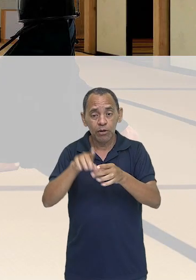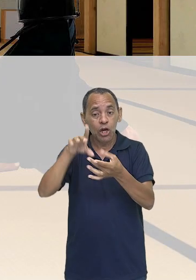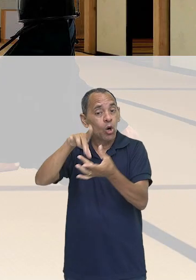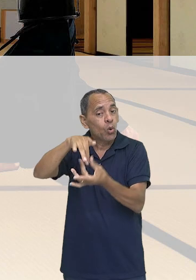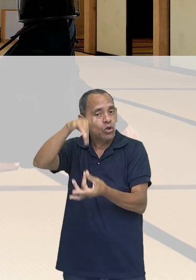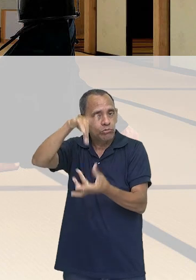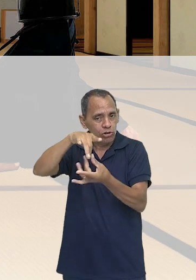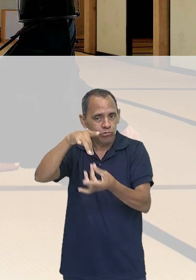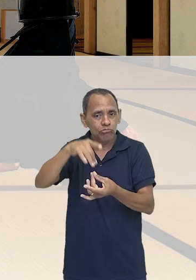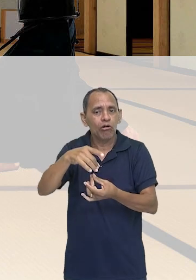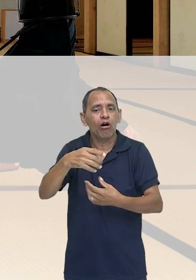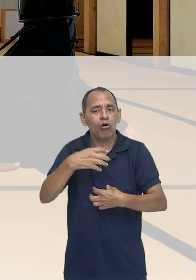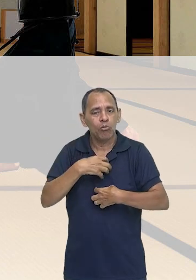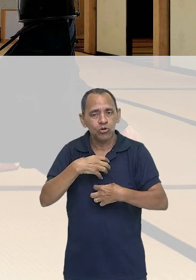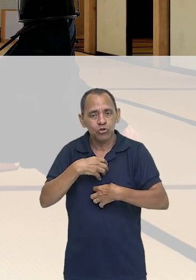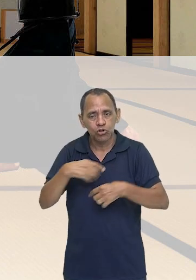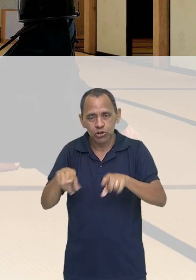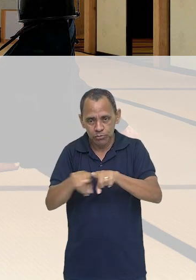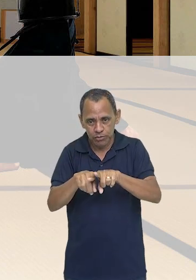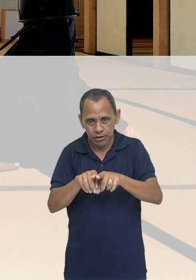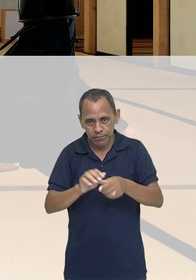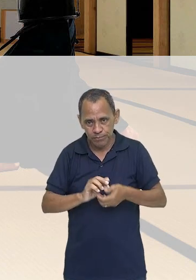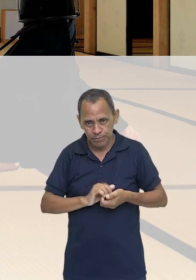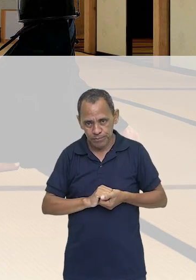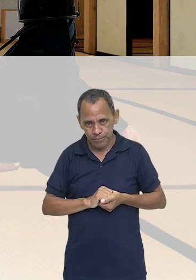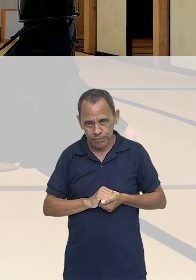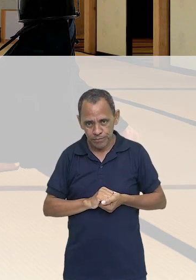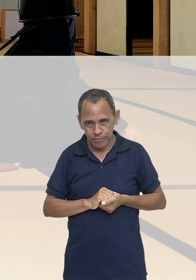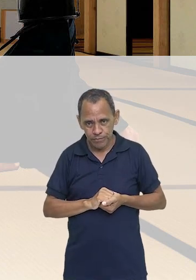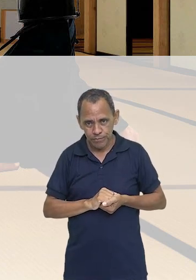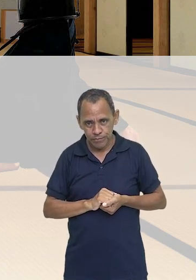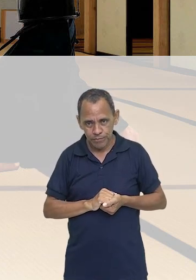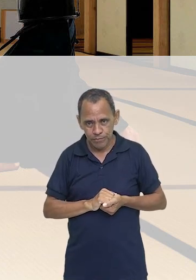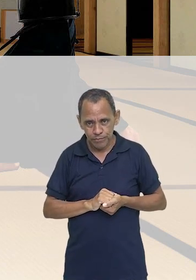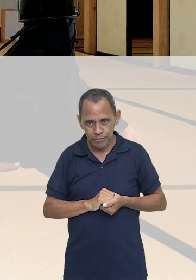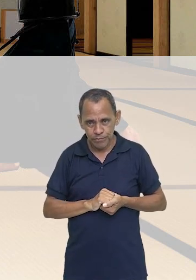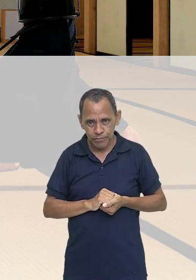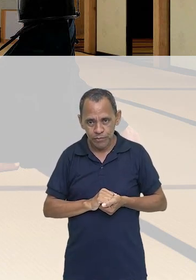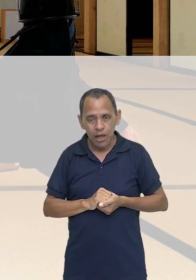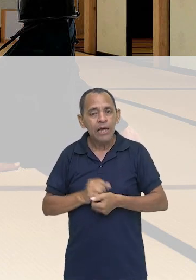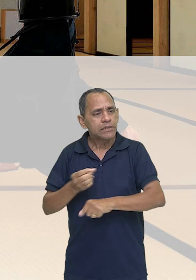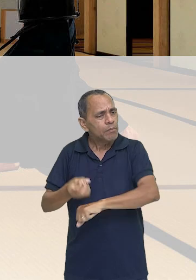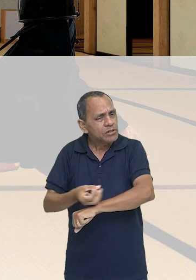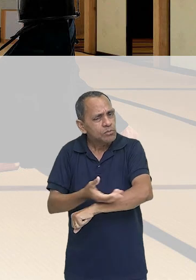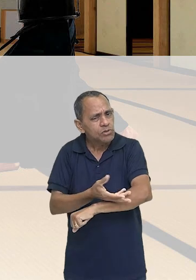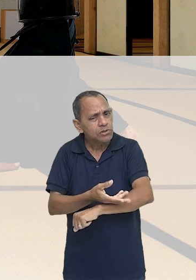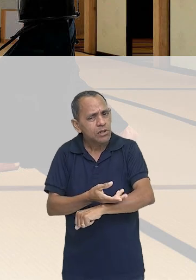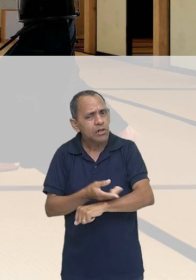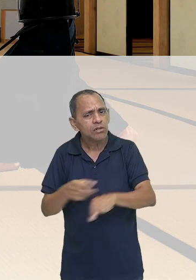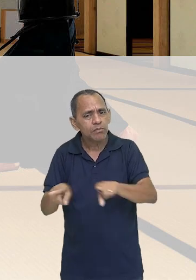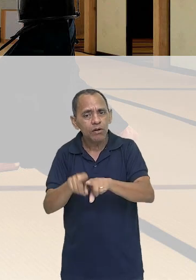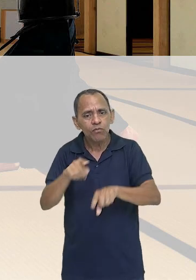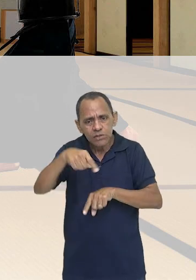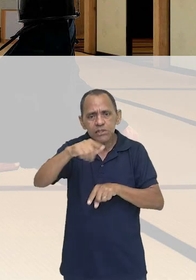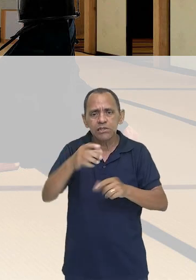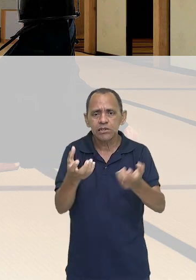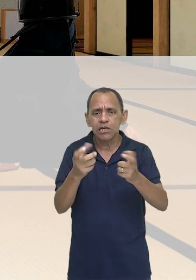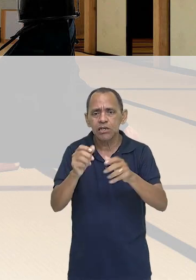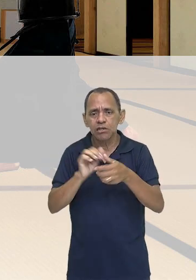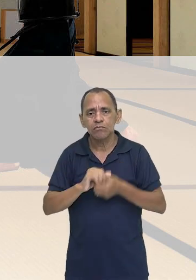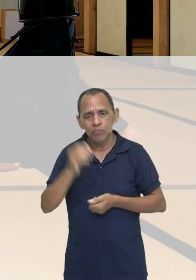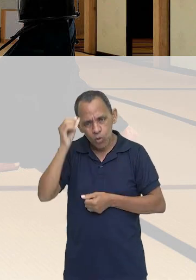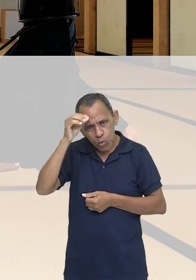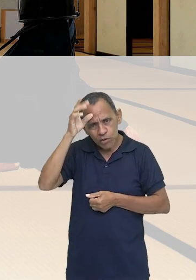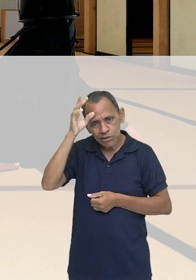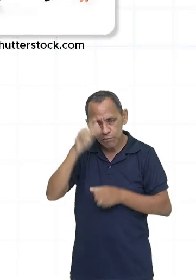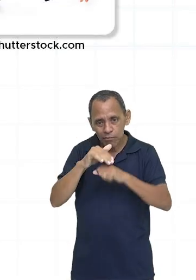ao emocional, certo? E aí? Vocês querem conhecer um pouquinho mais do Kendo? Então, vamos lá para